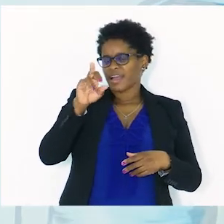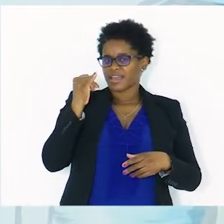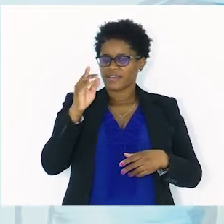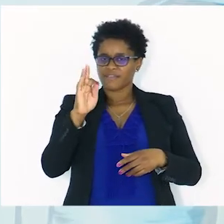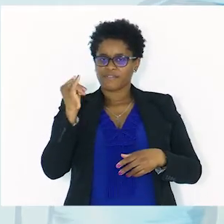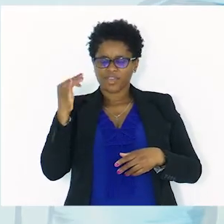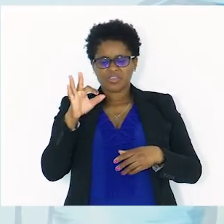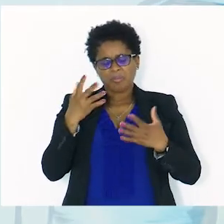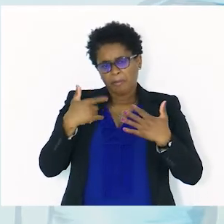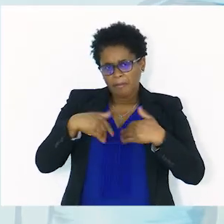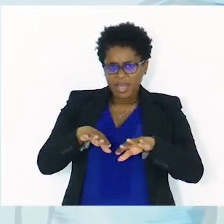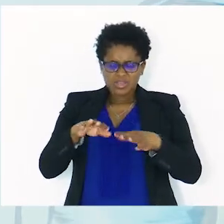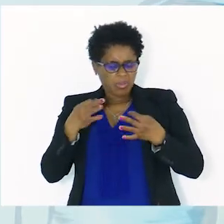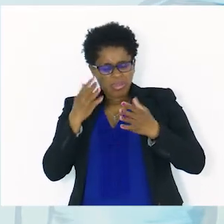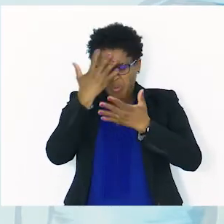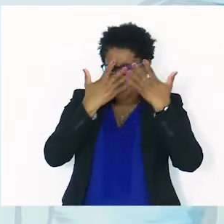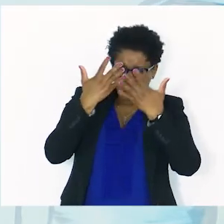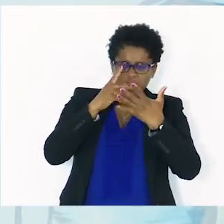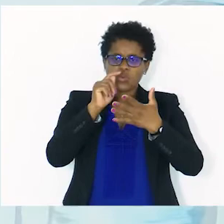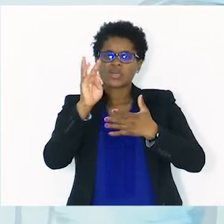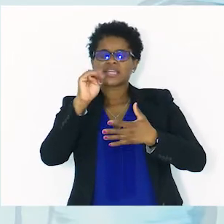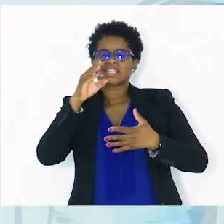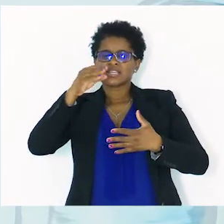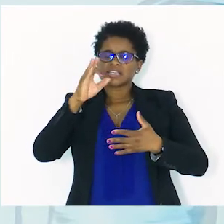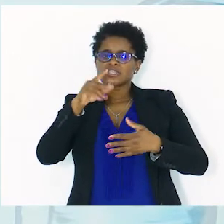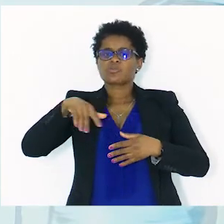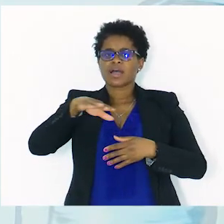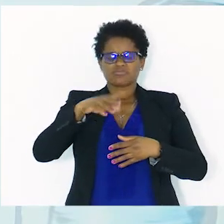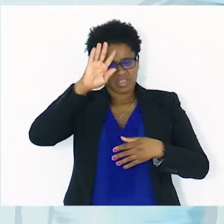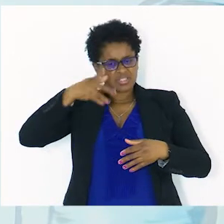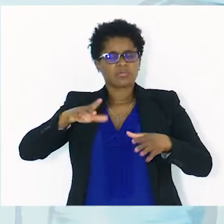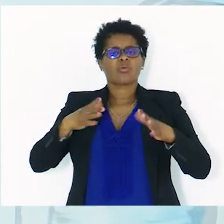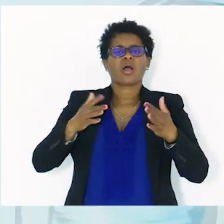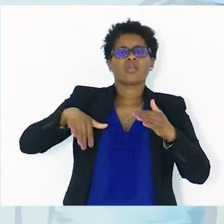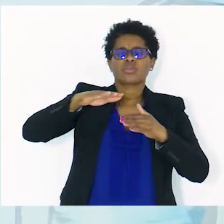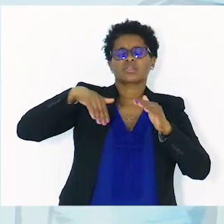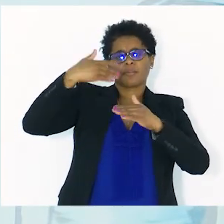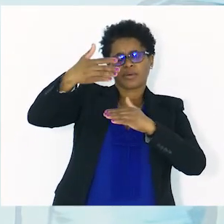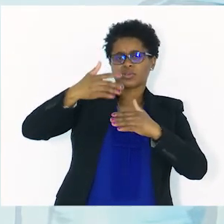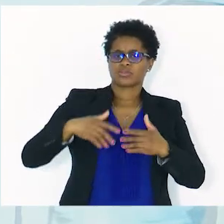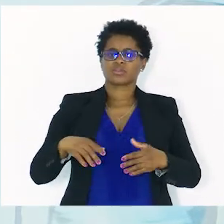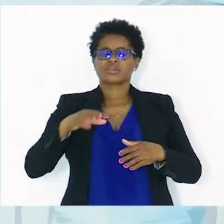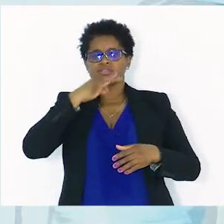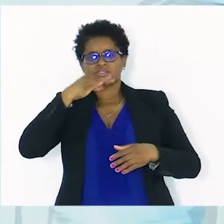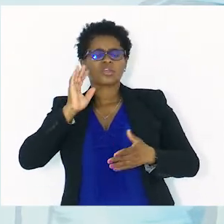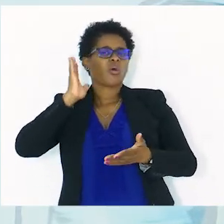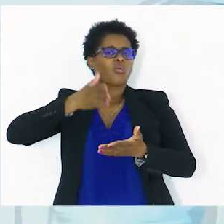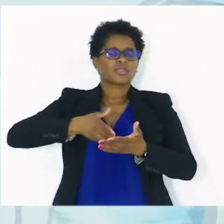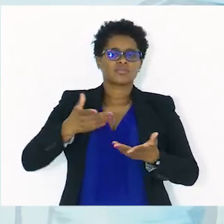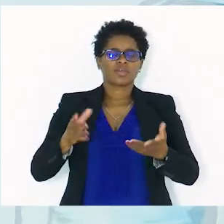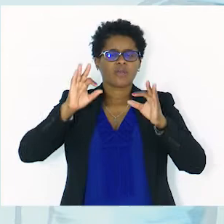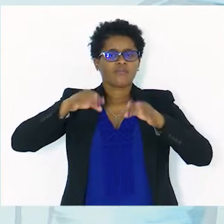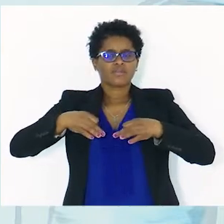com o espaço, não se sabe o limite da exosfera. Por isso se diz é a última camada, começa